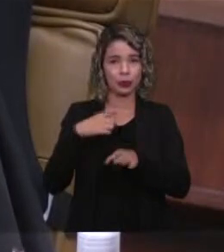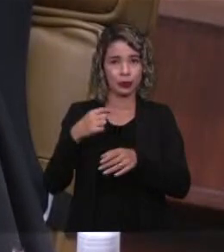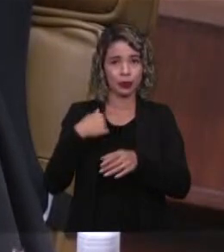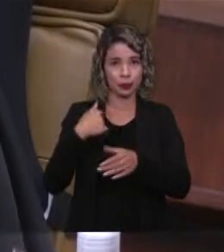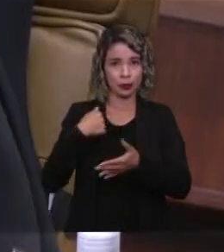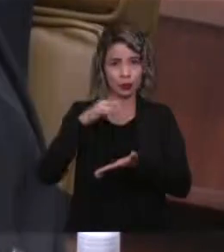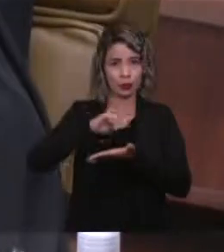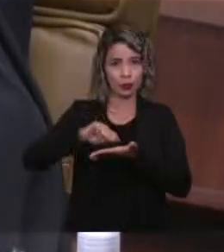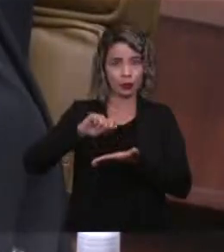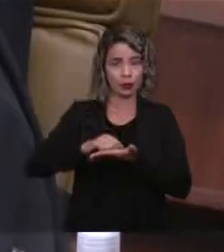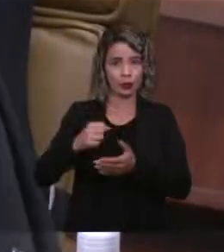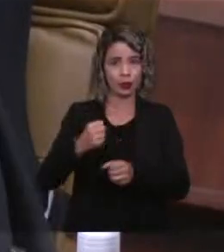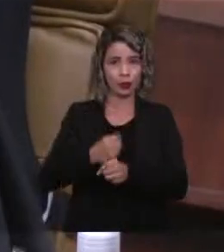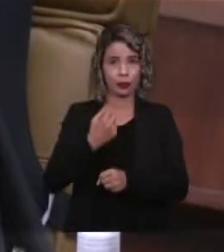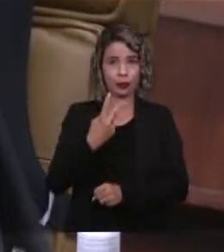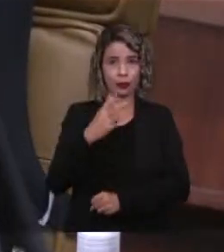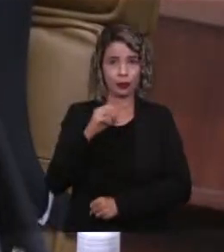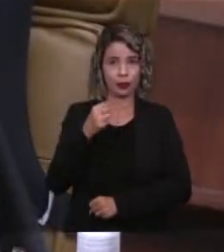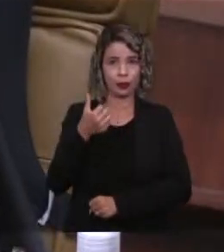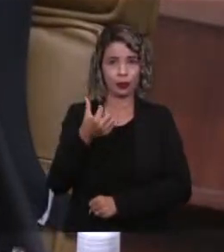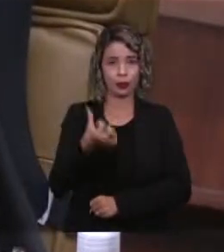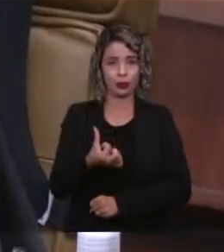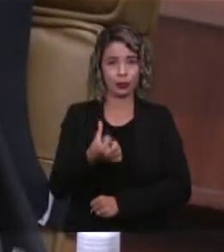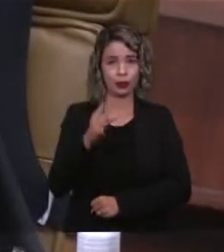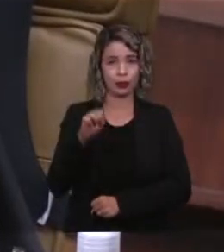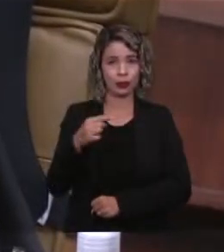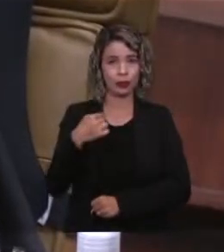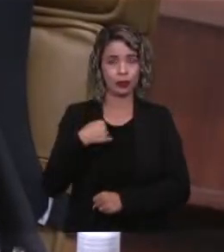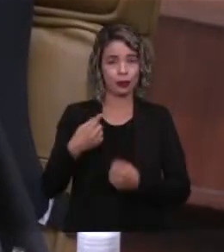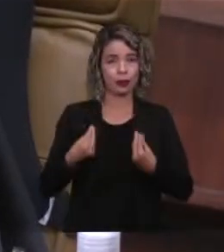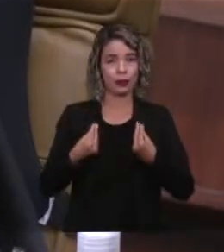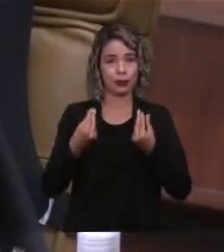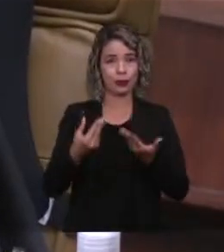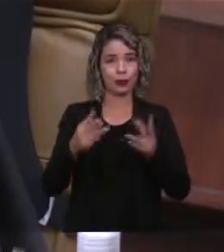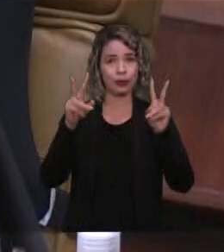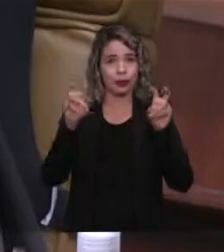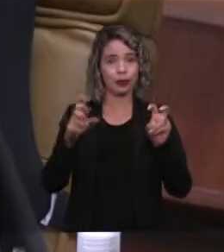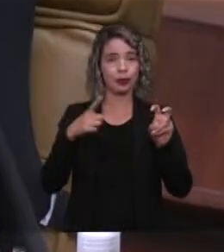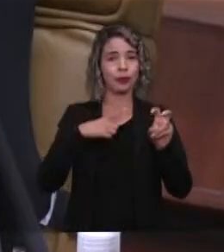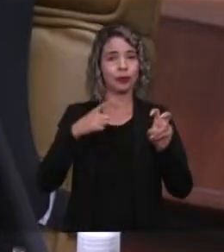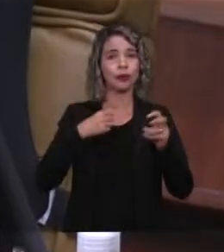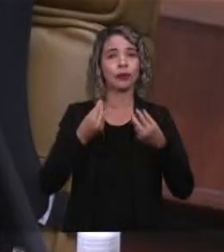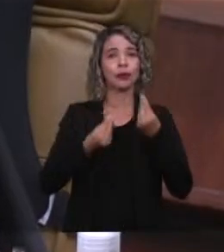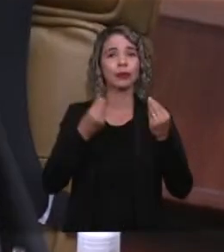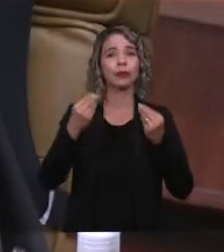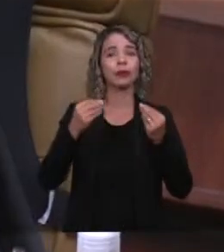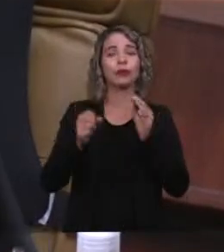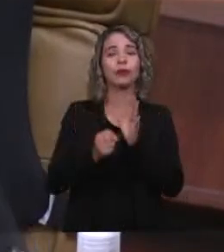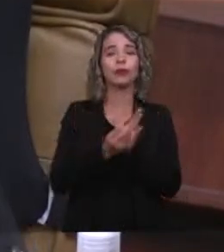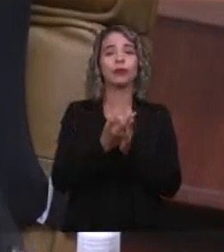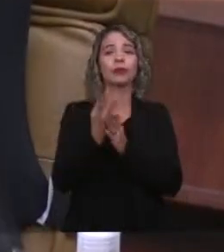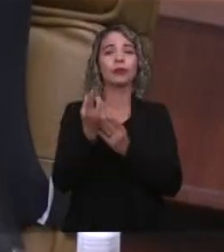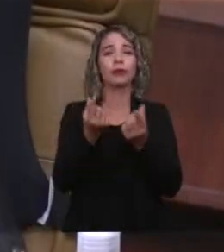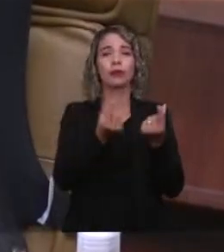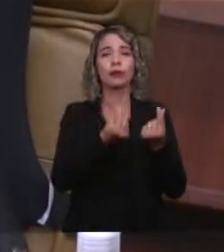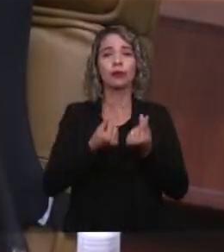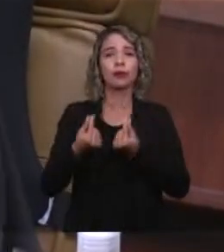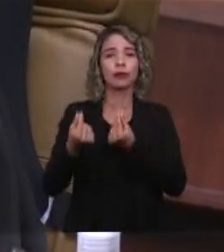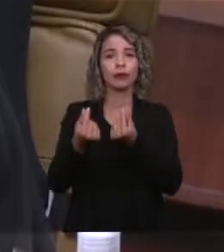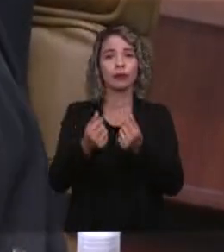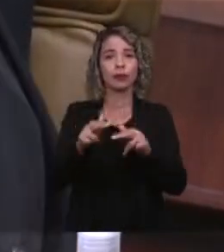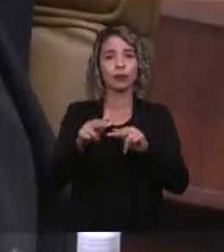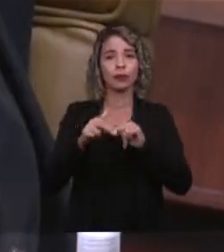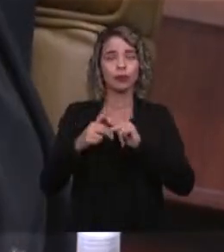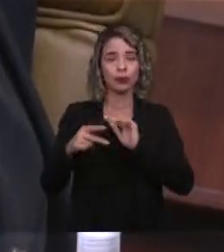de 2016, eu trato dos critérios de mensuração dos valores